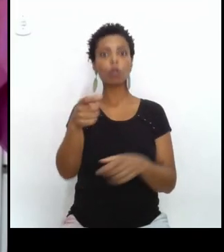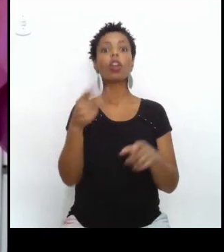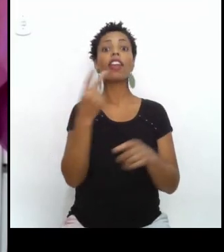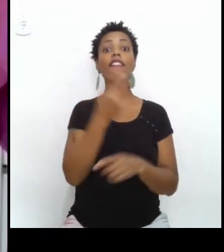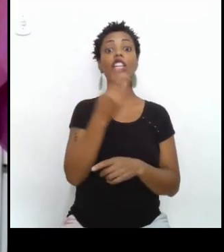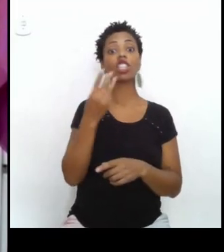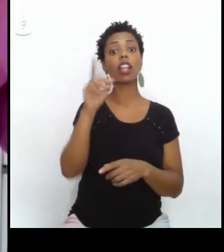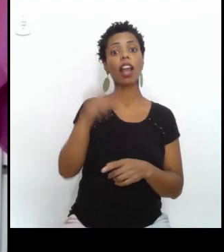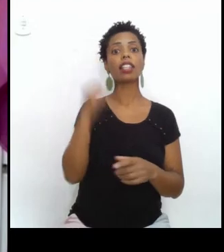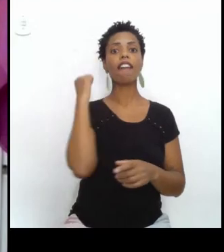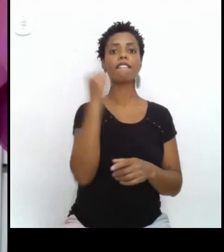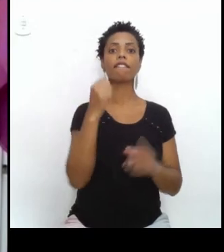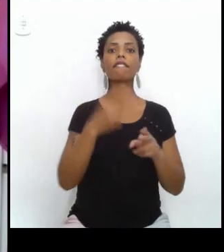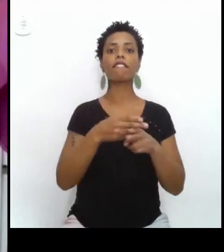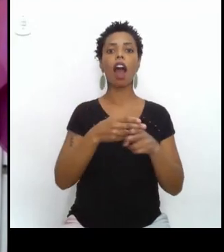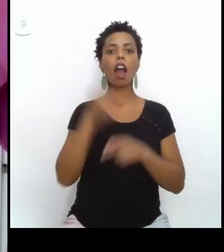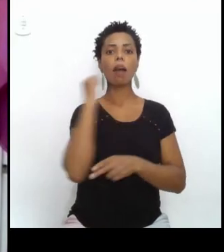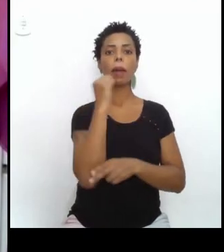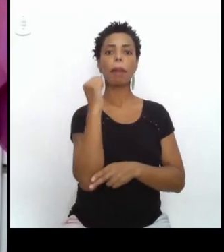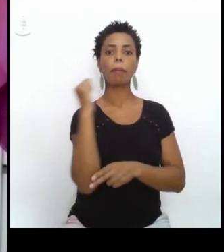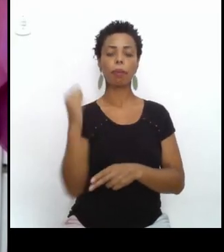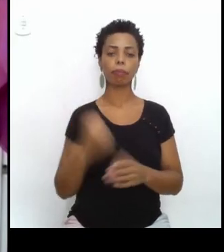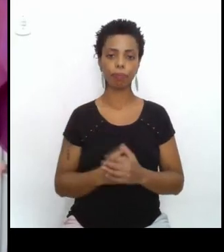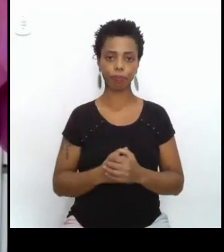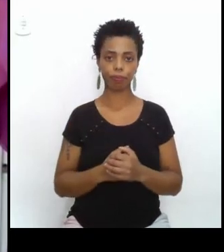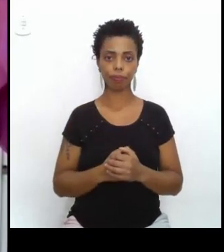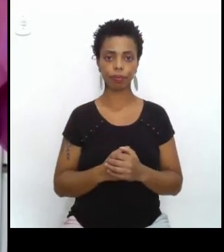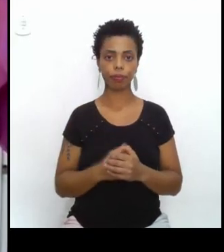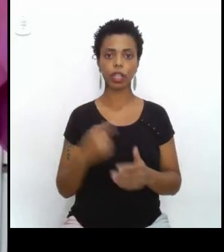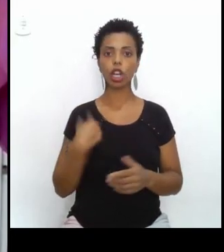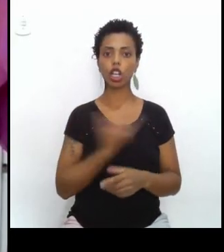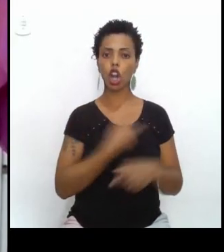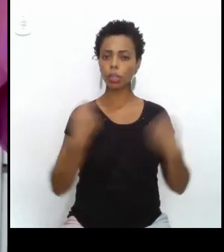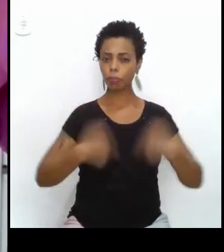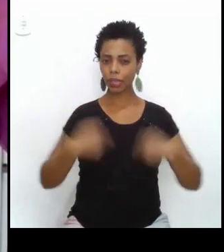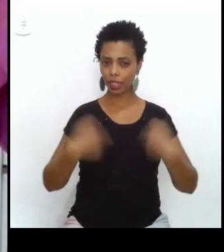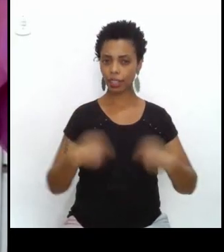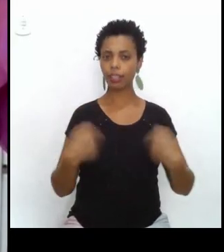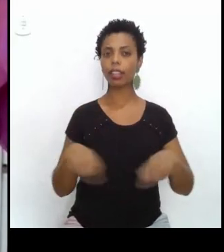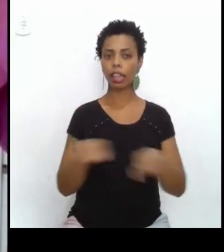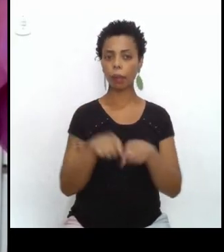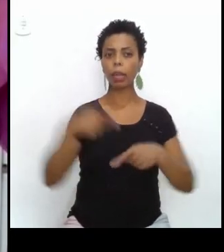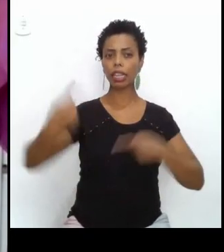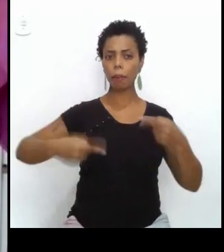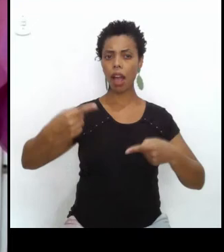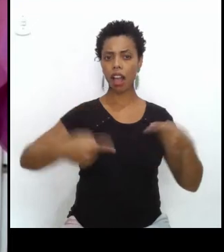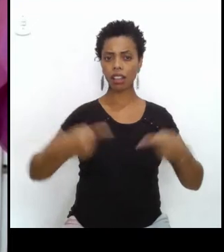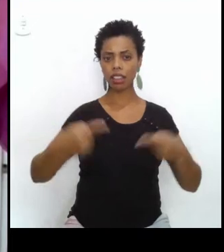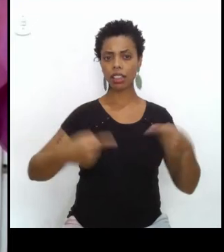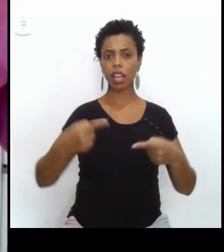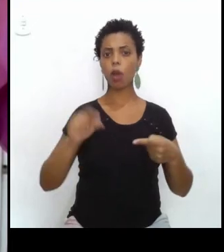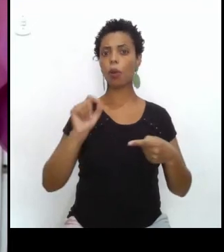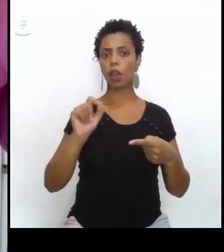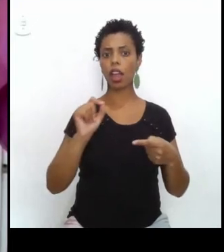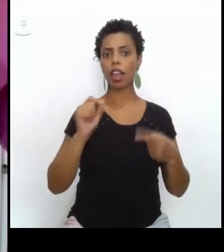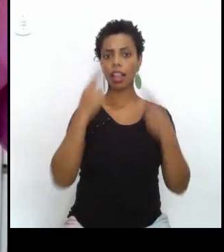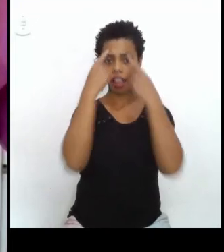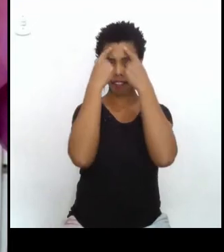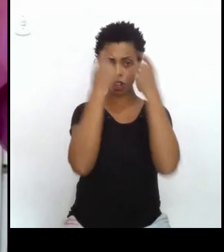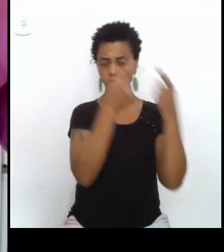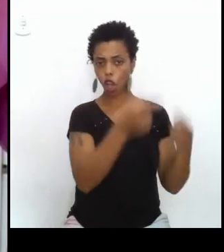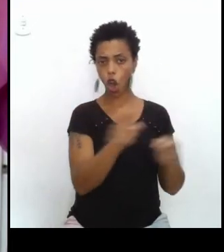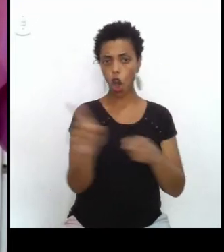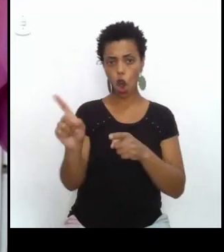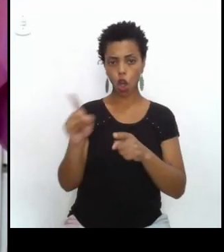a gente precisa precisar trazer também o debate de que a violência contra a população